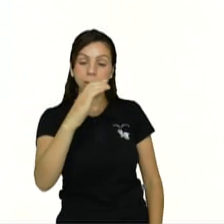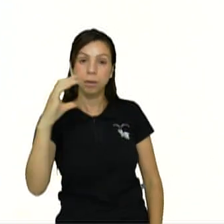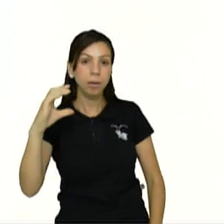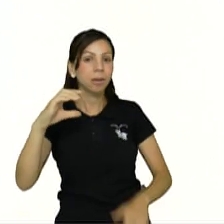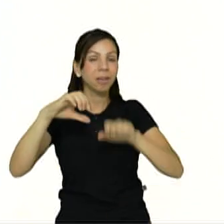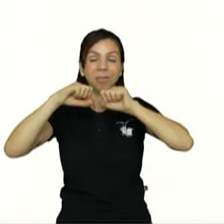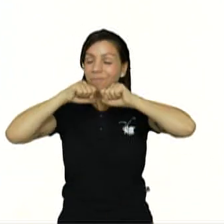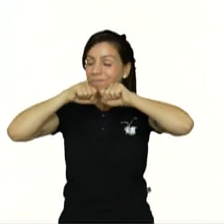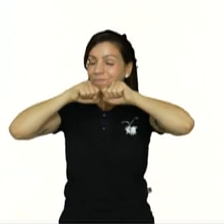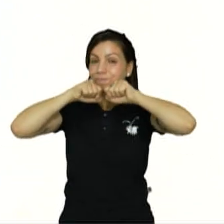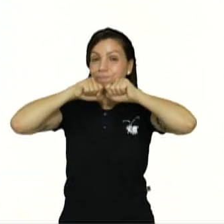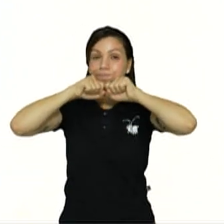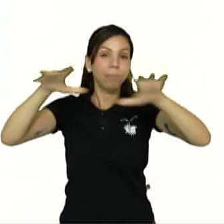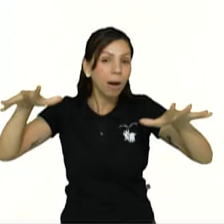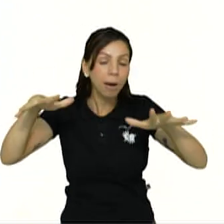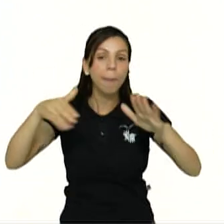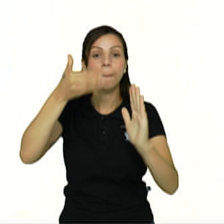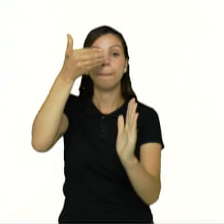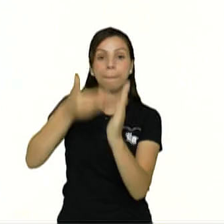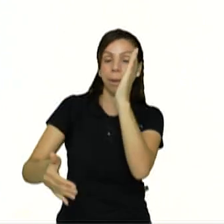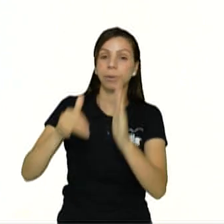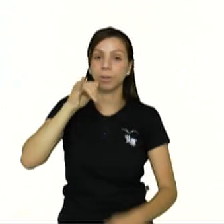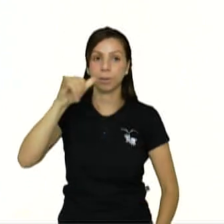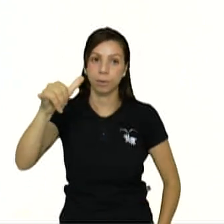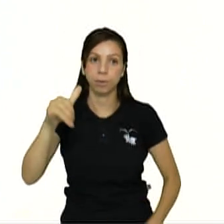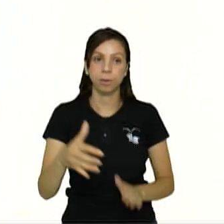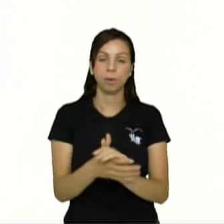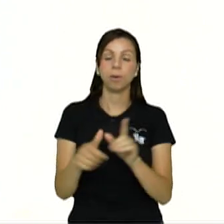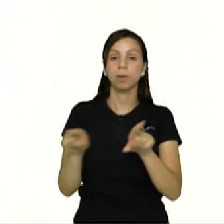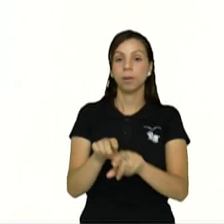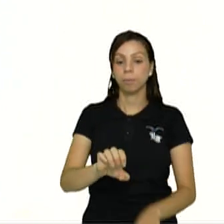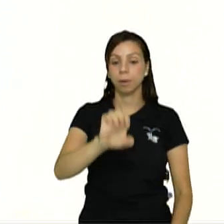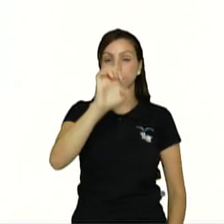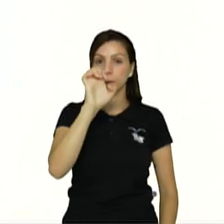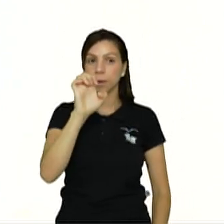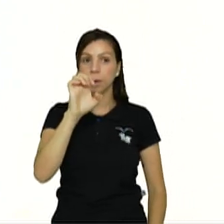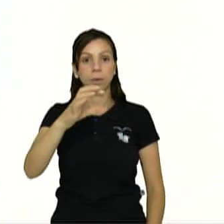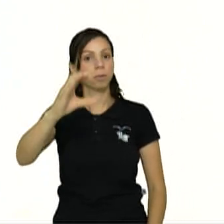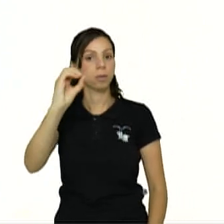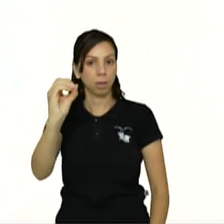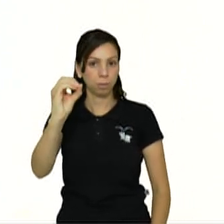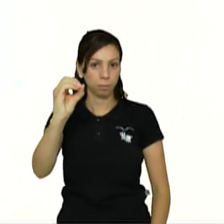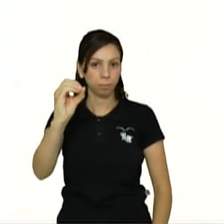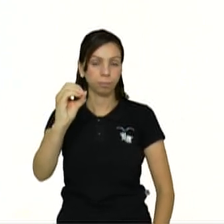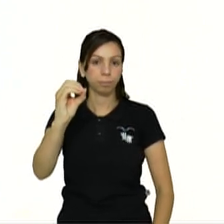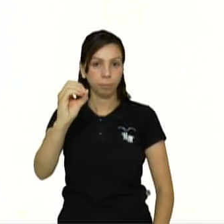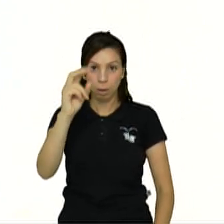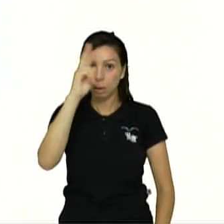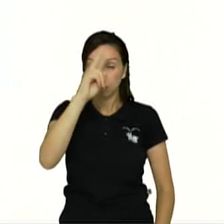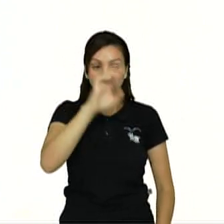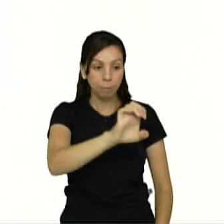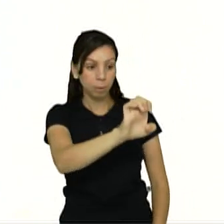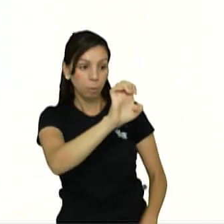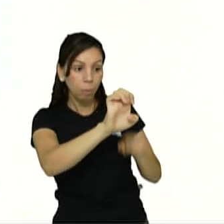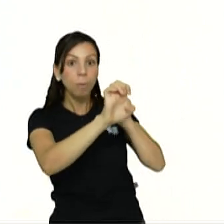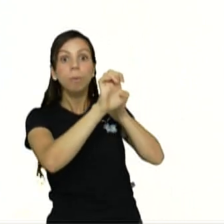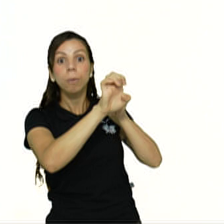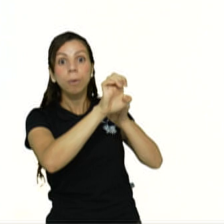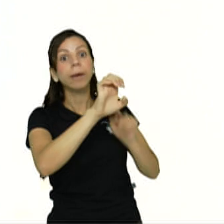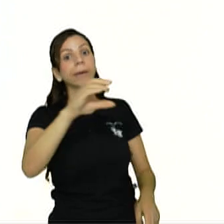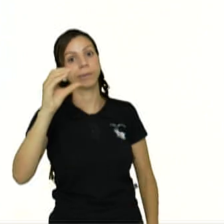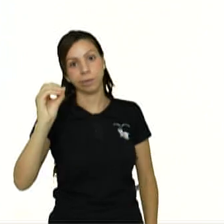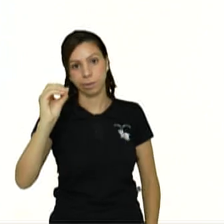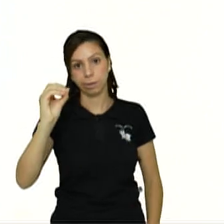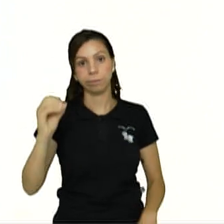perda máxima de energia cinética. E o coeficiente de restituição, ele vale zero, tá? Lembre-se, o E, neste caso, vale